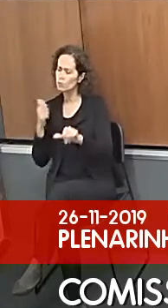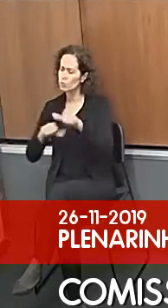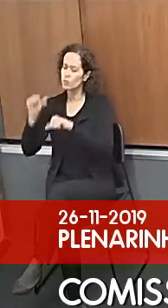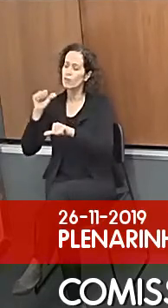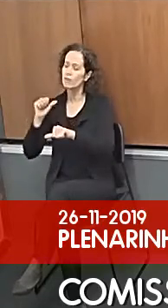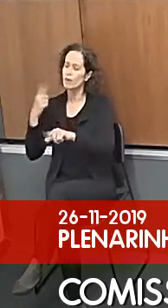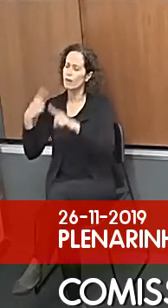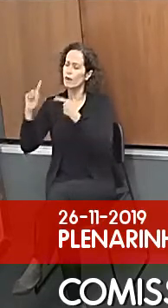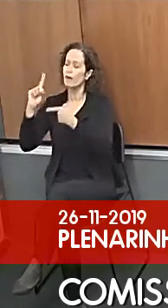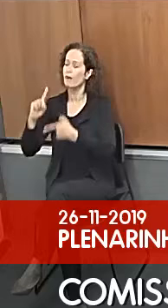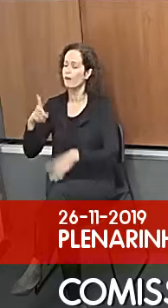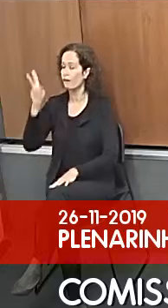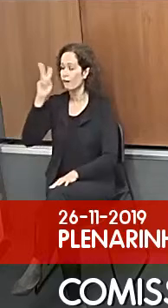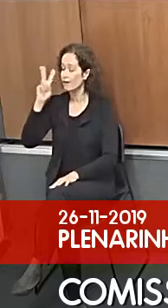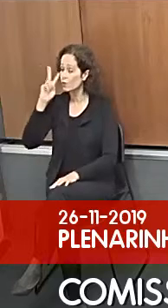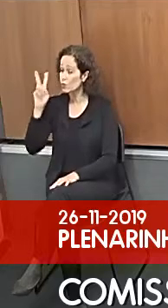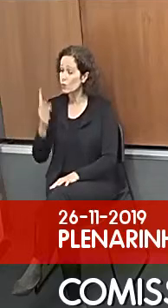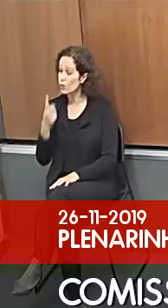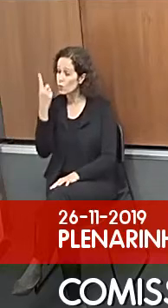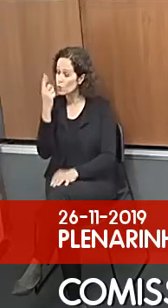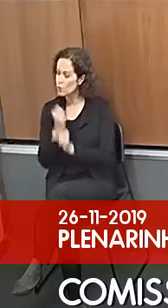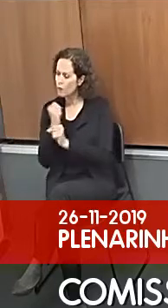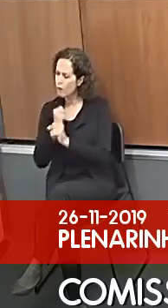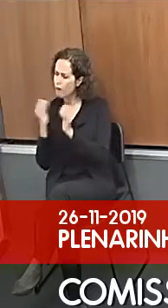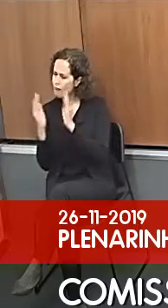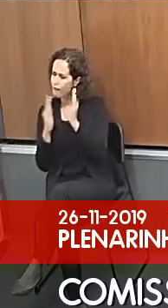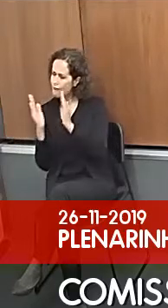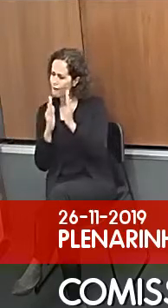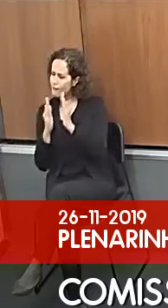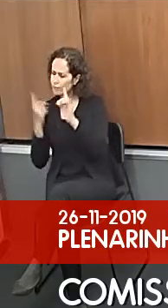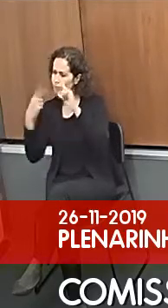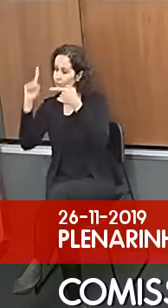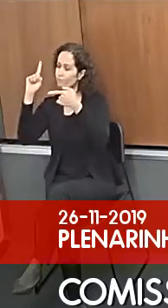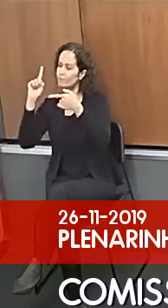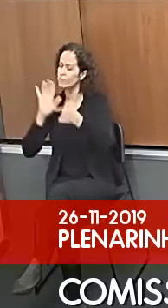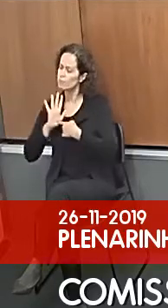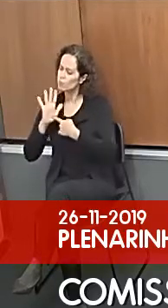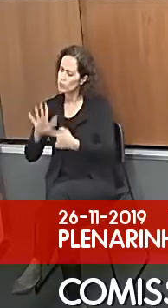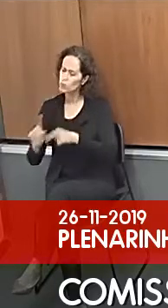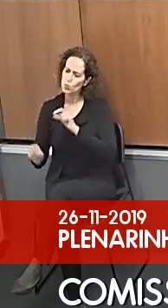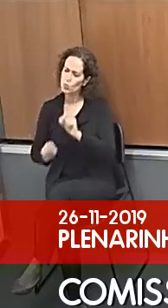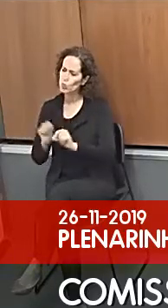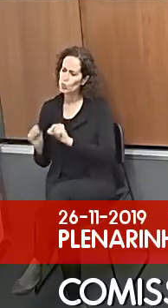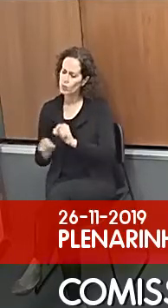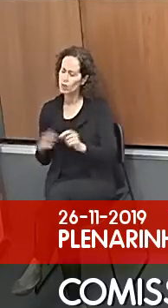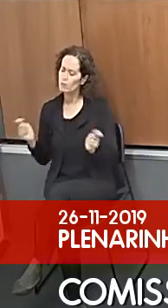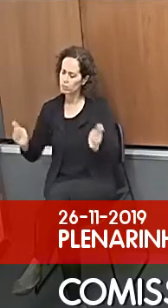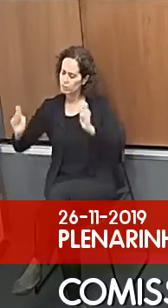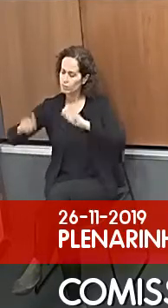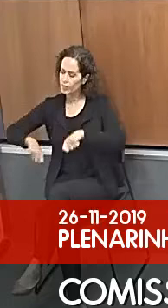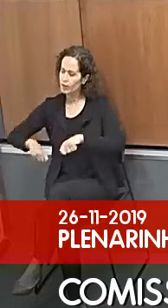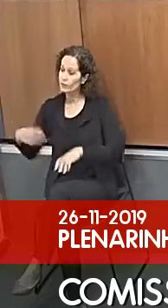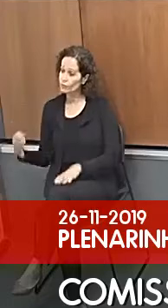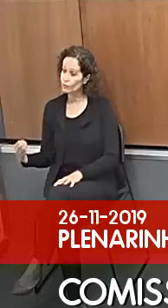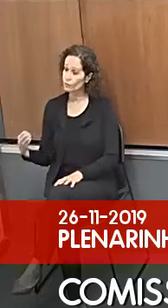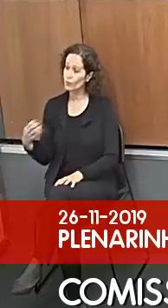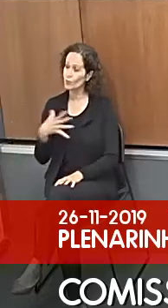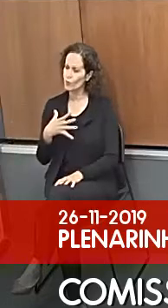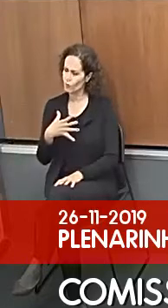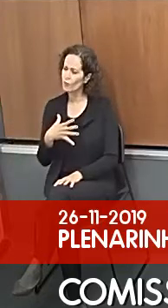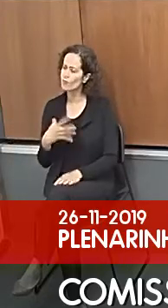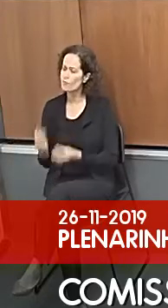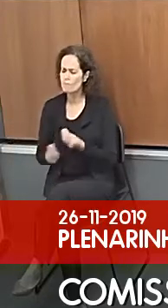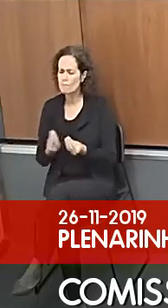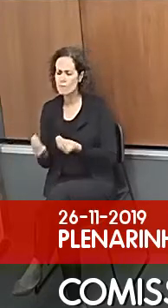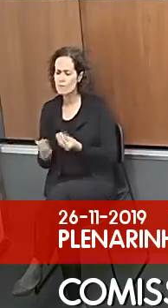do Francisco Salles em um ano, porque mostramos a possibilidade de um novo jeito de